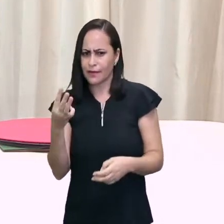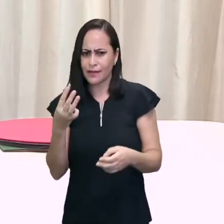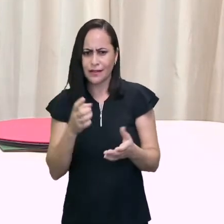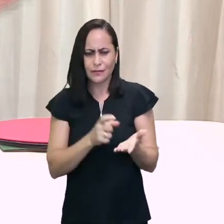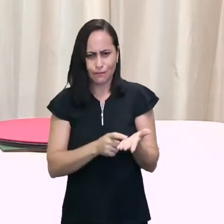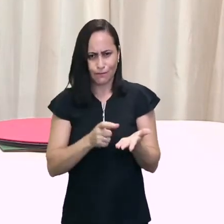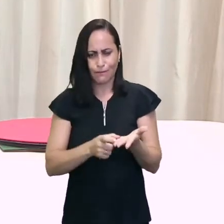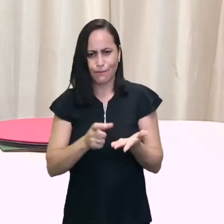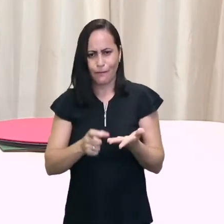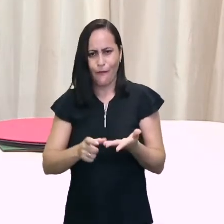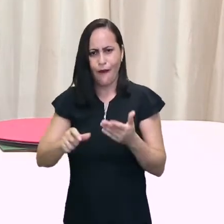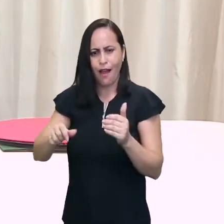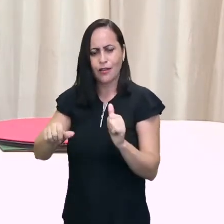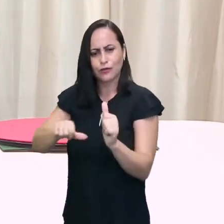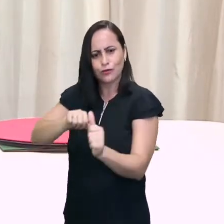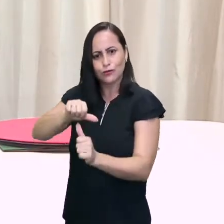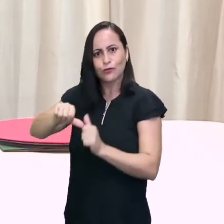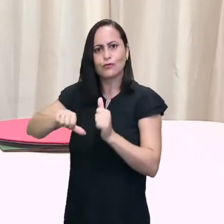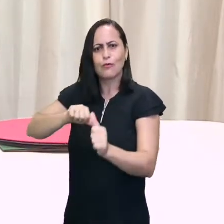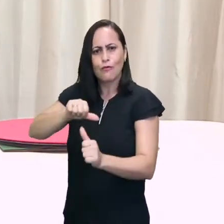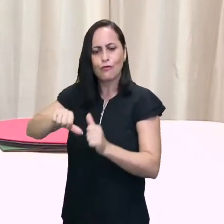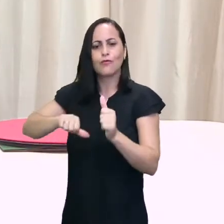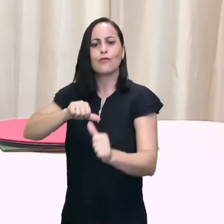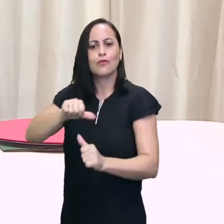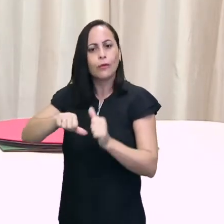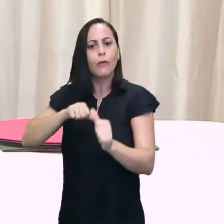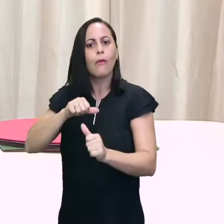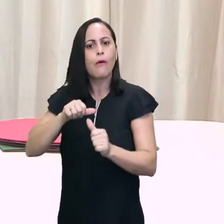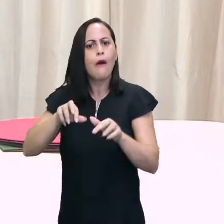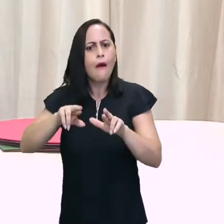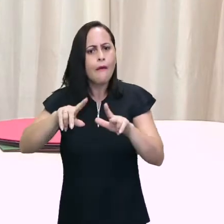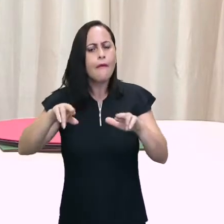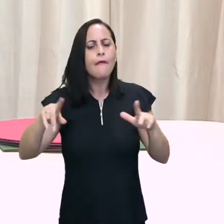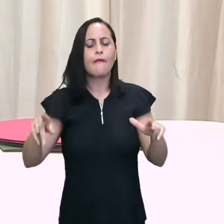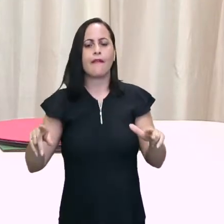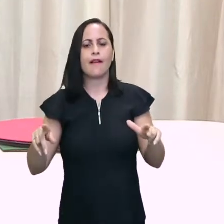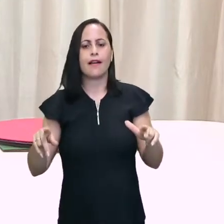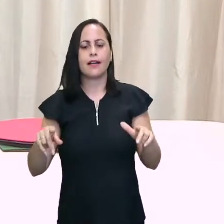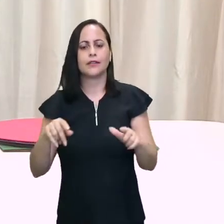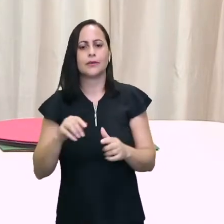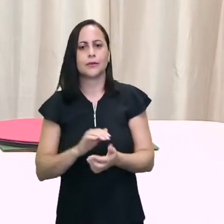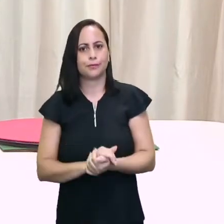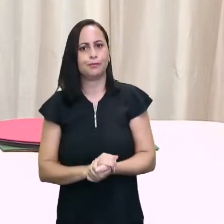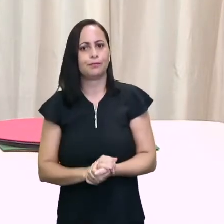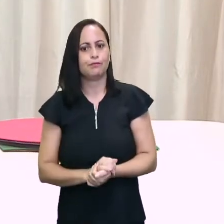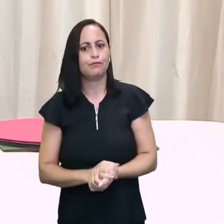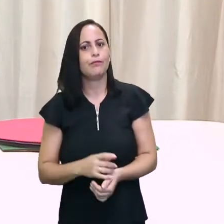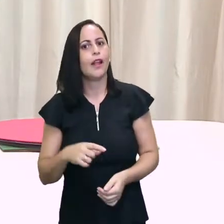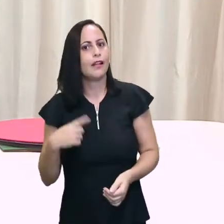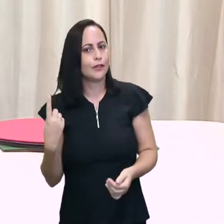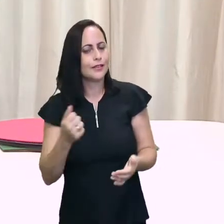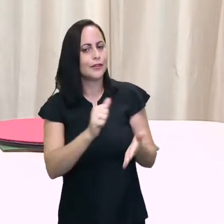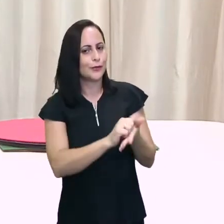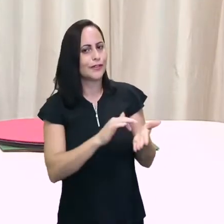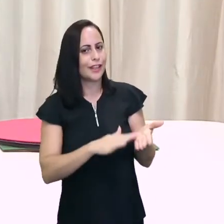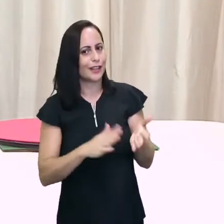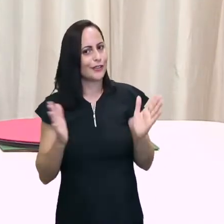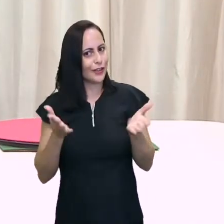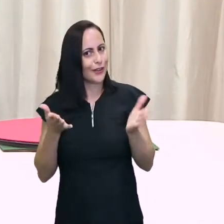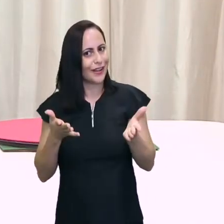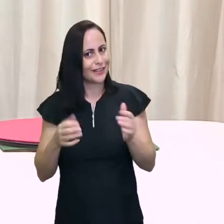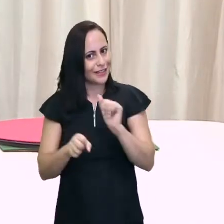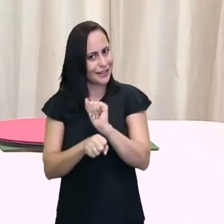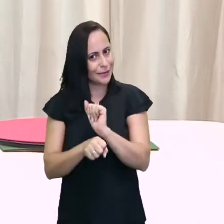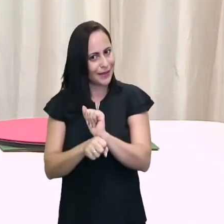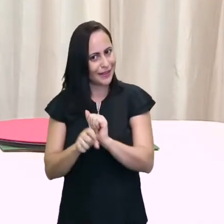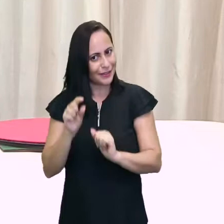transformaram em várias coisas. E essa é a nossa atividade. Nosso próximo momento, nós vamos ter uma oficina. Aguarde,